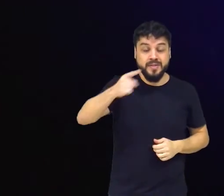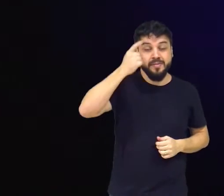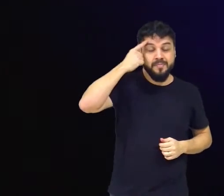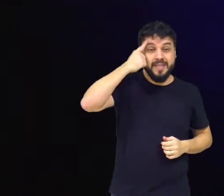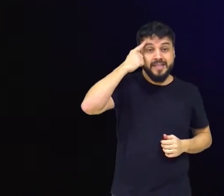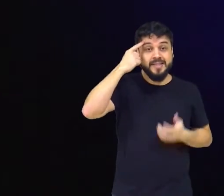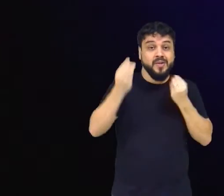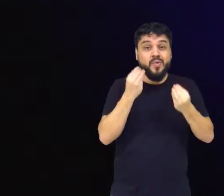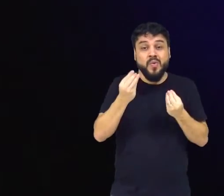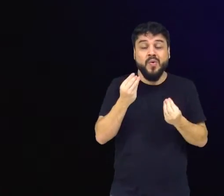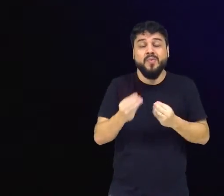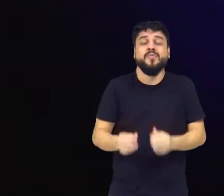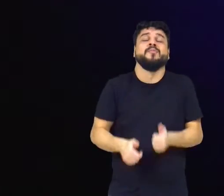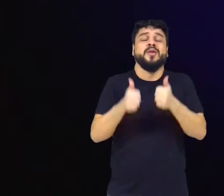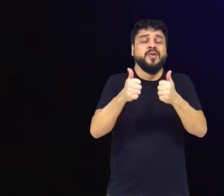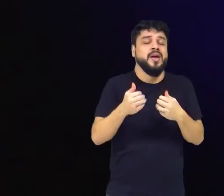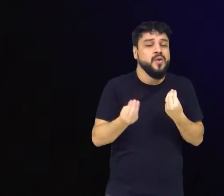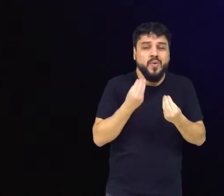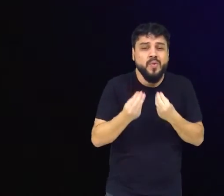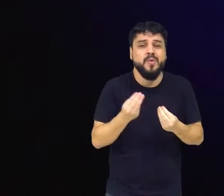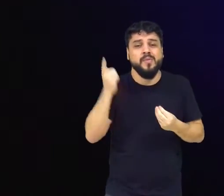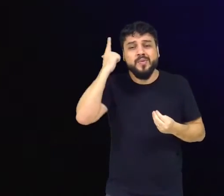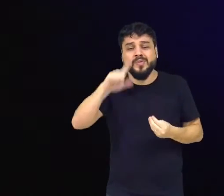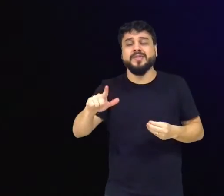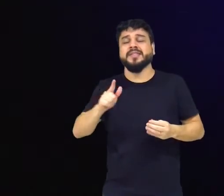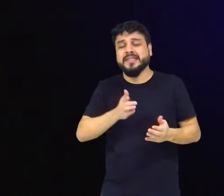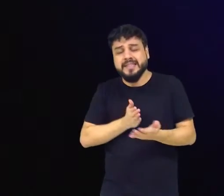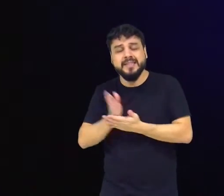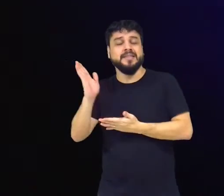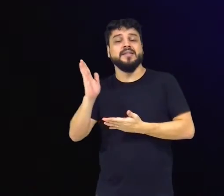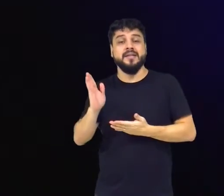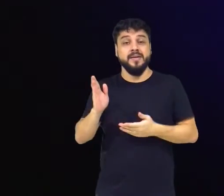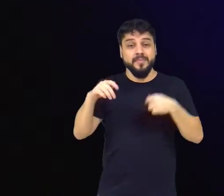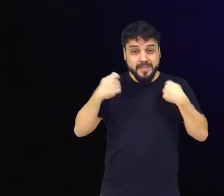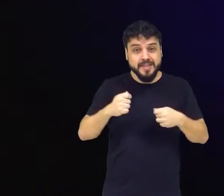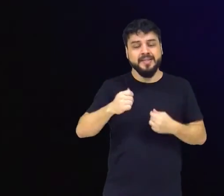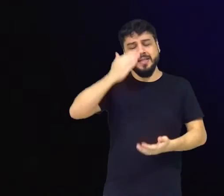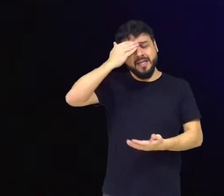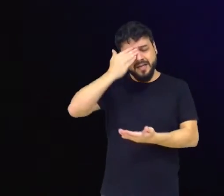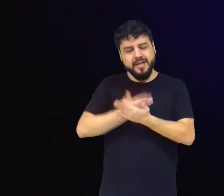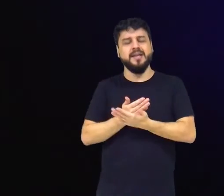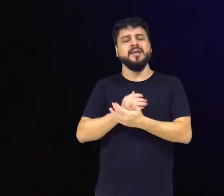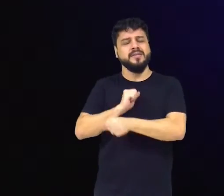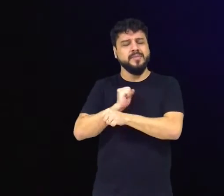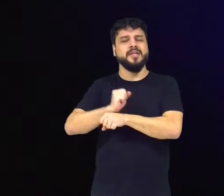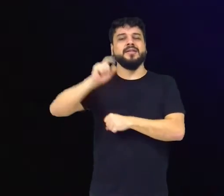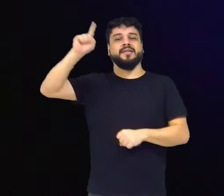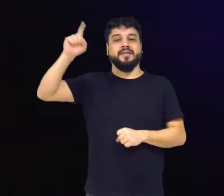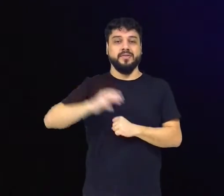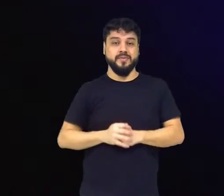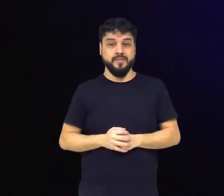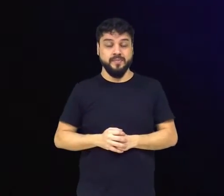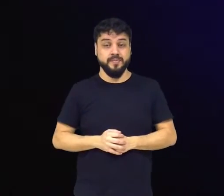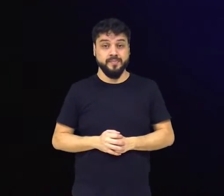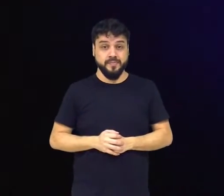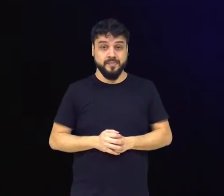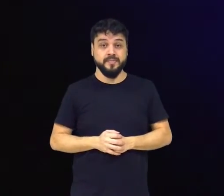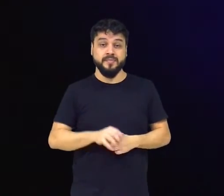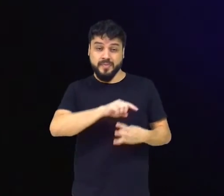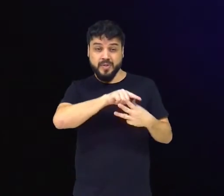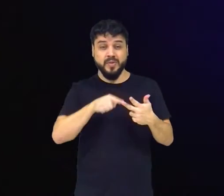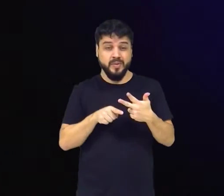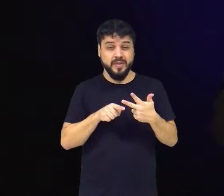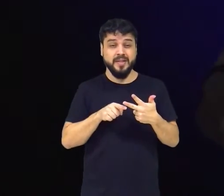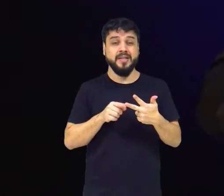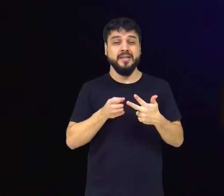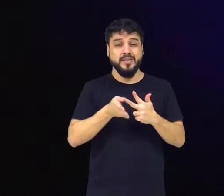tua vida, para a tua família e para a tua nação, não deixe de crer e esperar em Deus. Siga esses conselhos. E mesmo